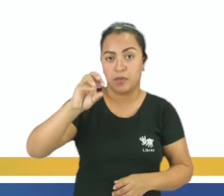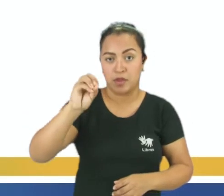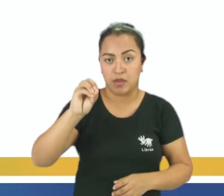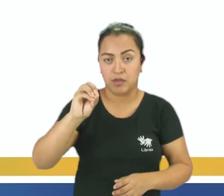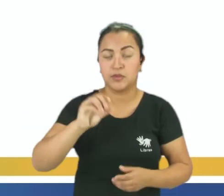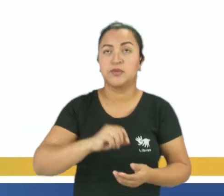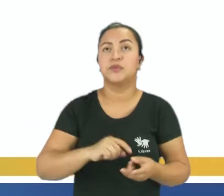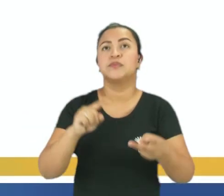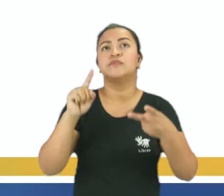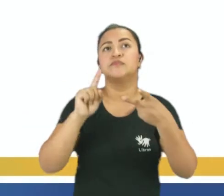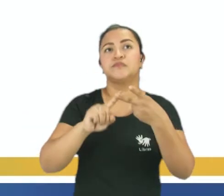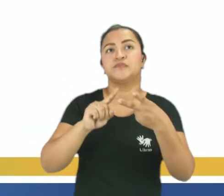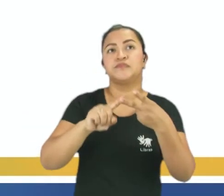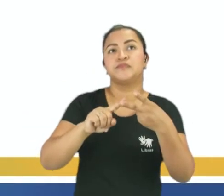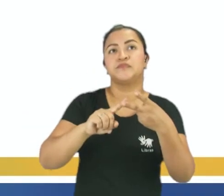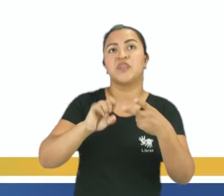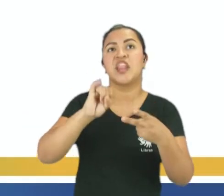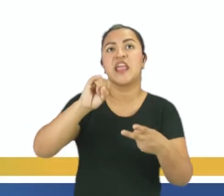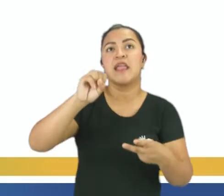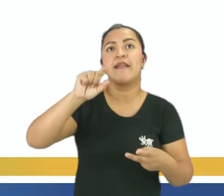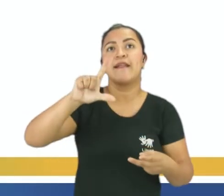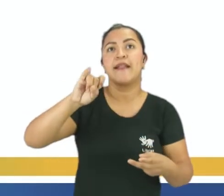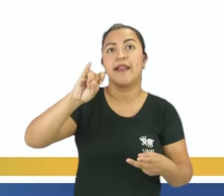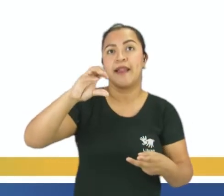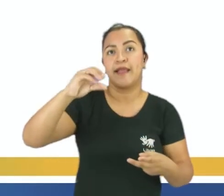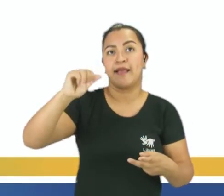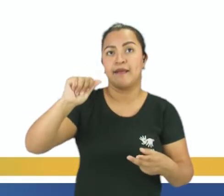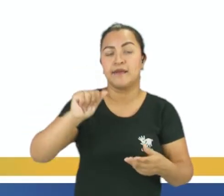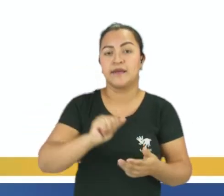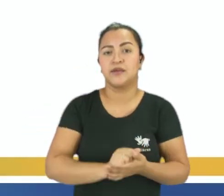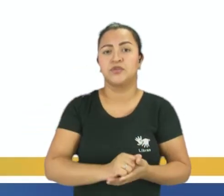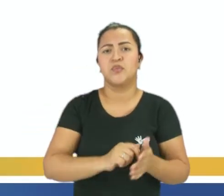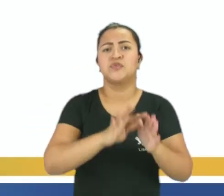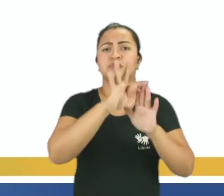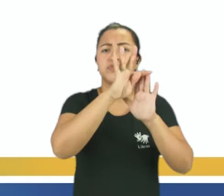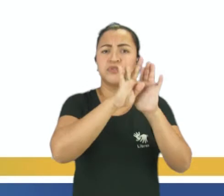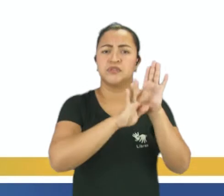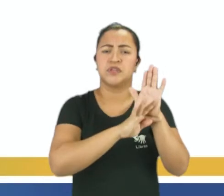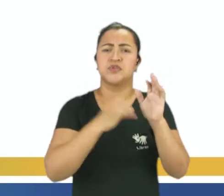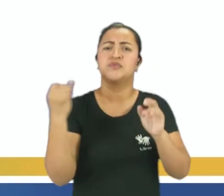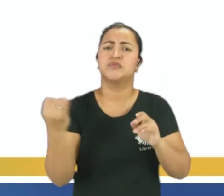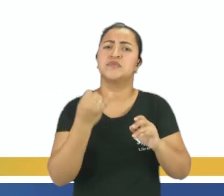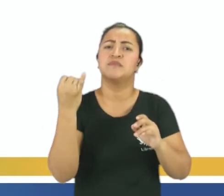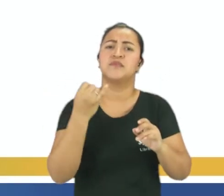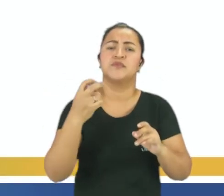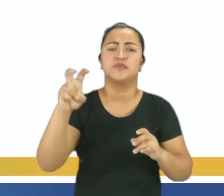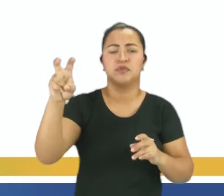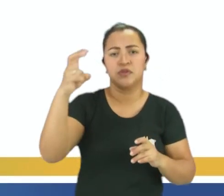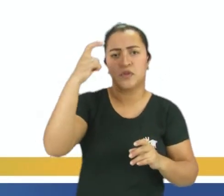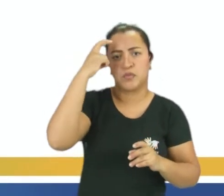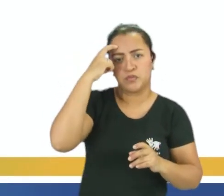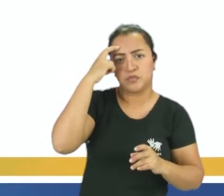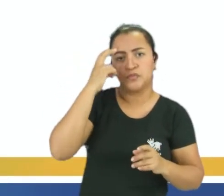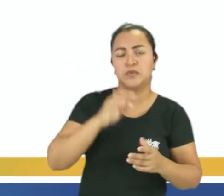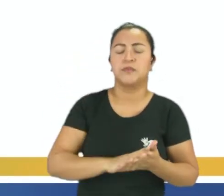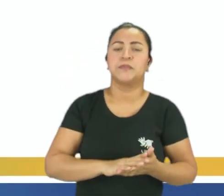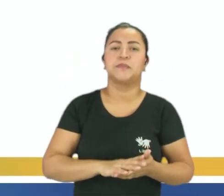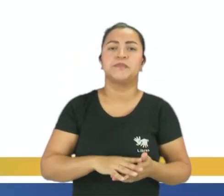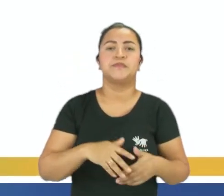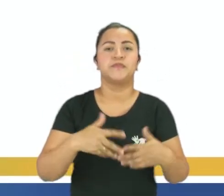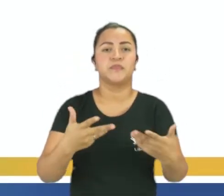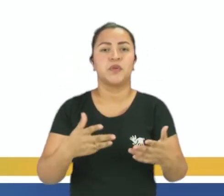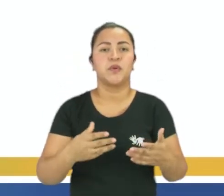Ilíada, os primeiros grandes textos épicos da cultura ocidental. Na literatura contemporânea,